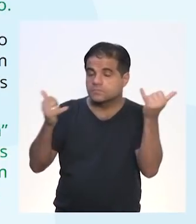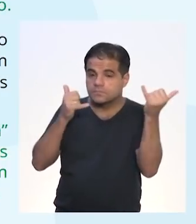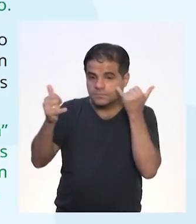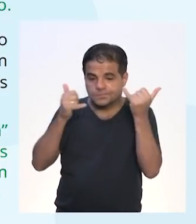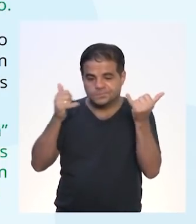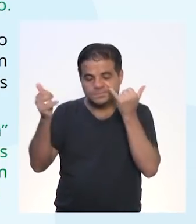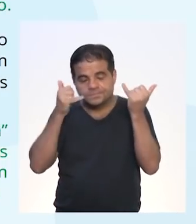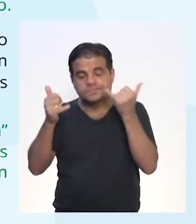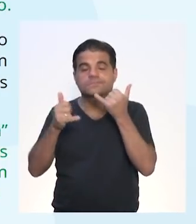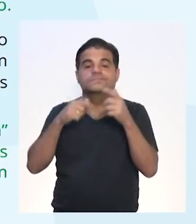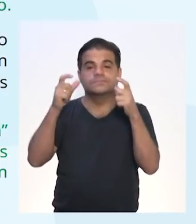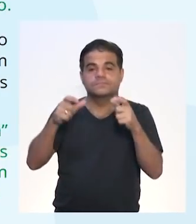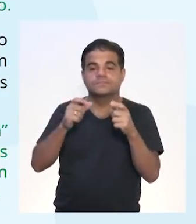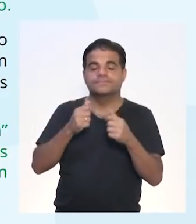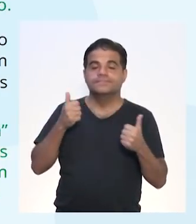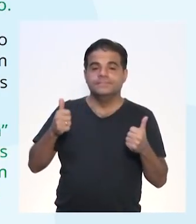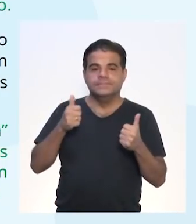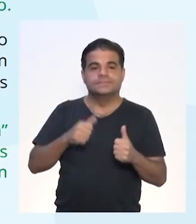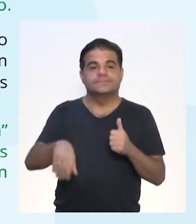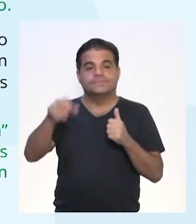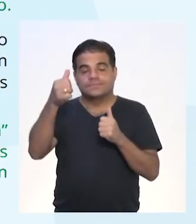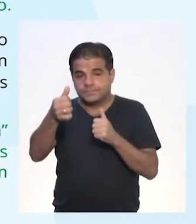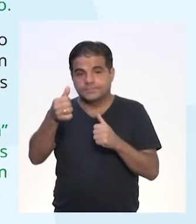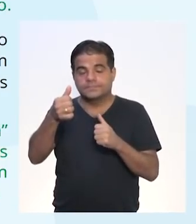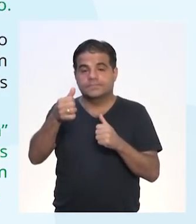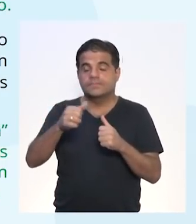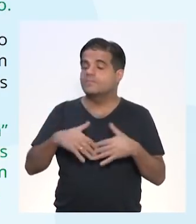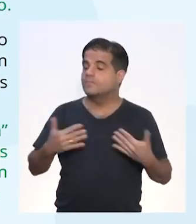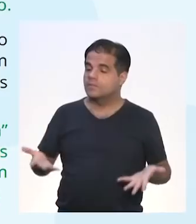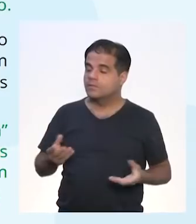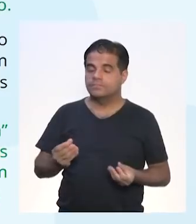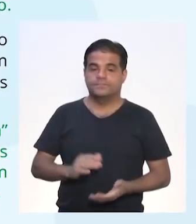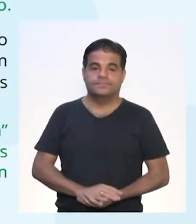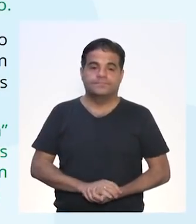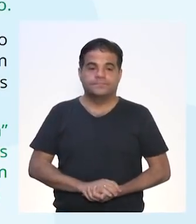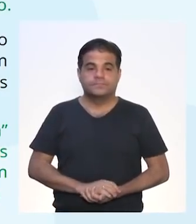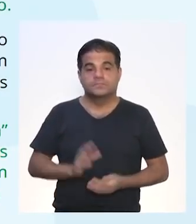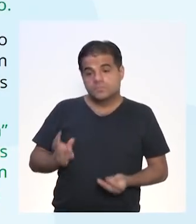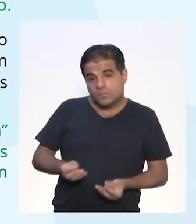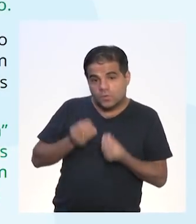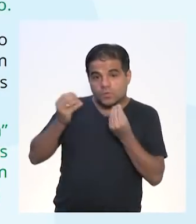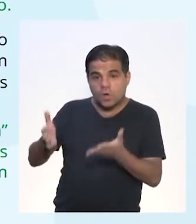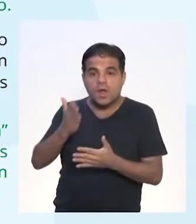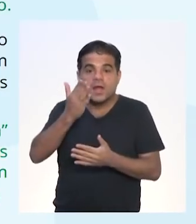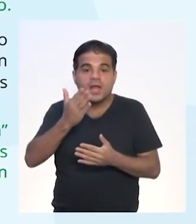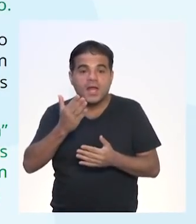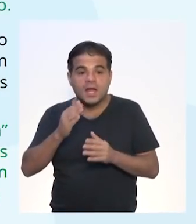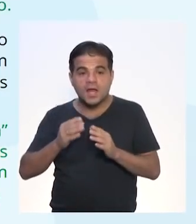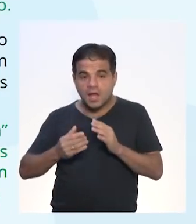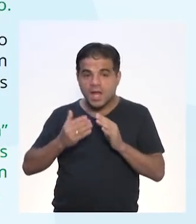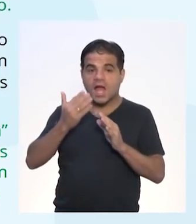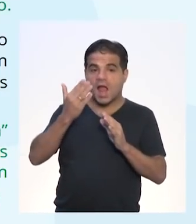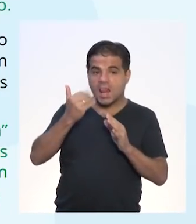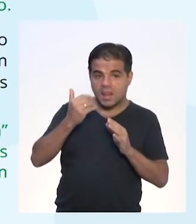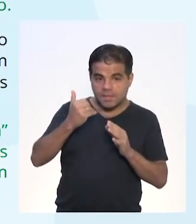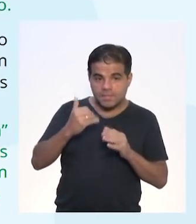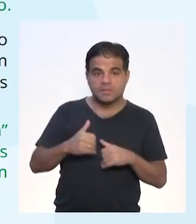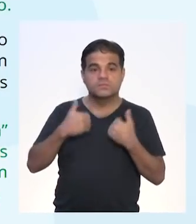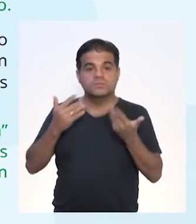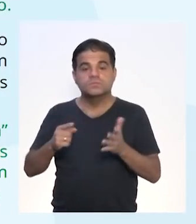né? Uhum. Muito bem. A questão 6 agora, Elaine. Doe, alimente. Indicam ordem